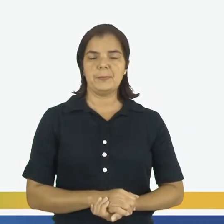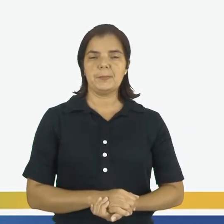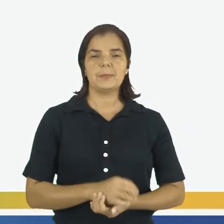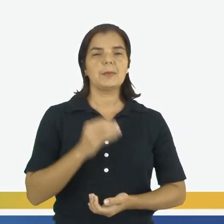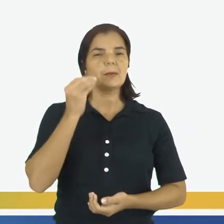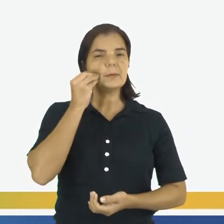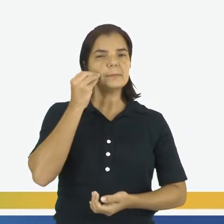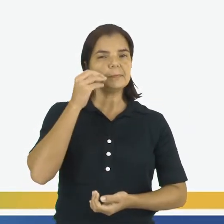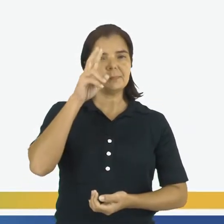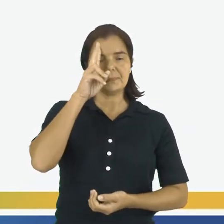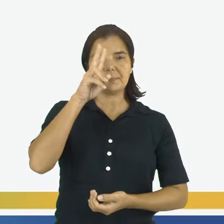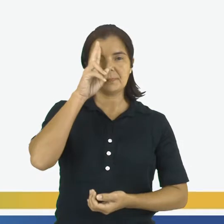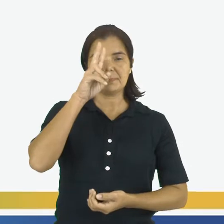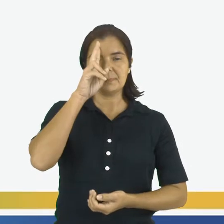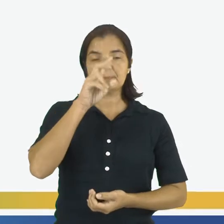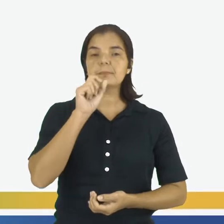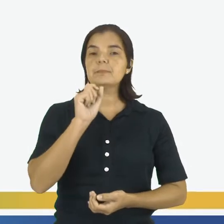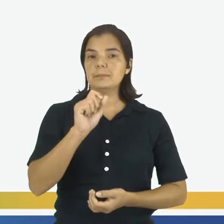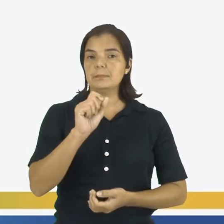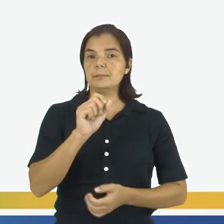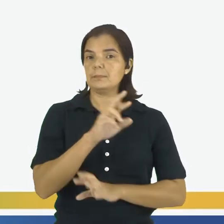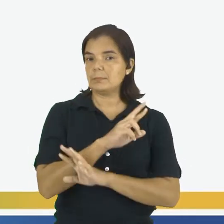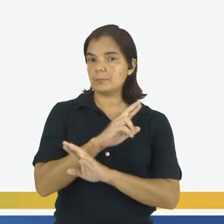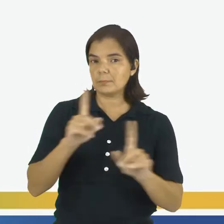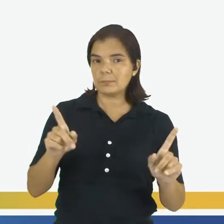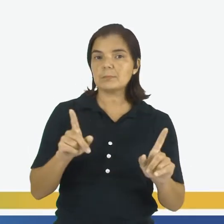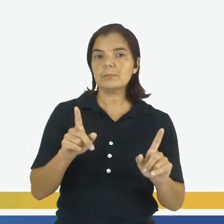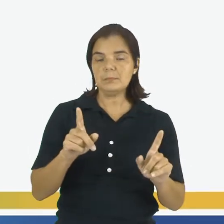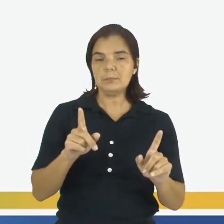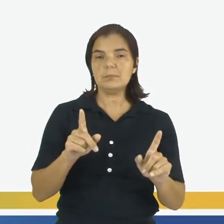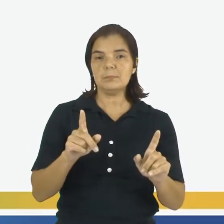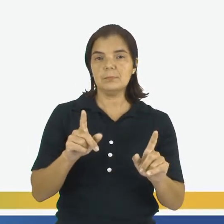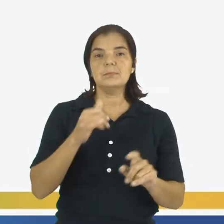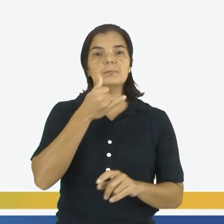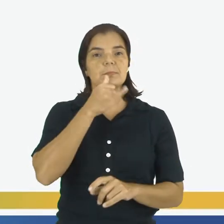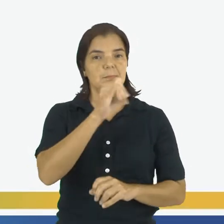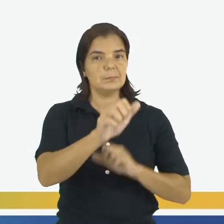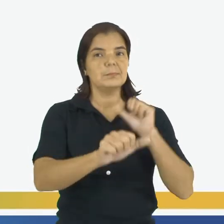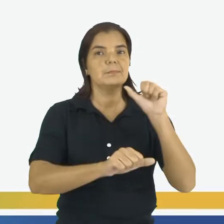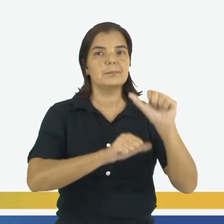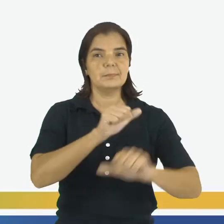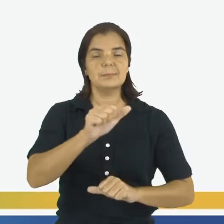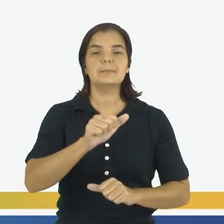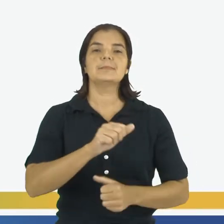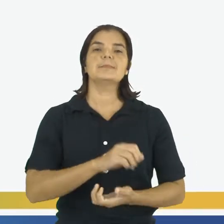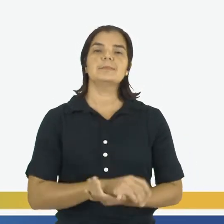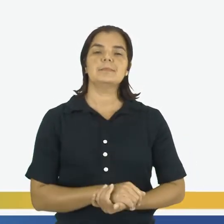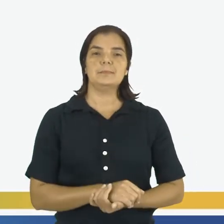Tentem lembrar que é o inverso da energia renovável.